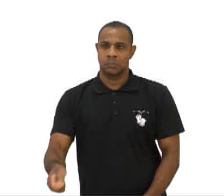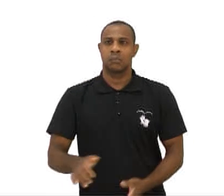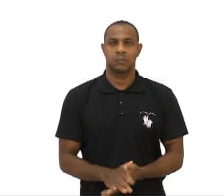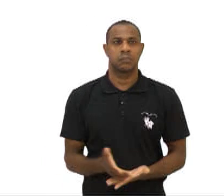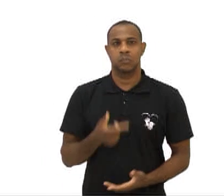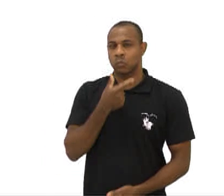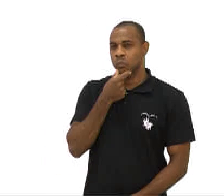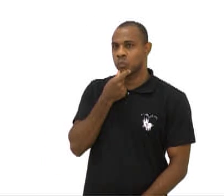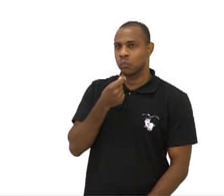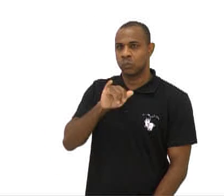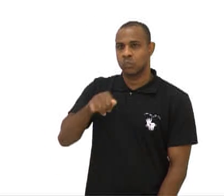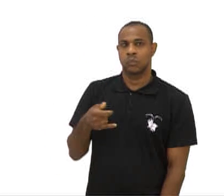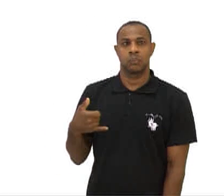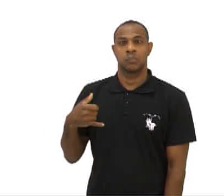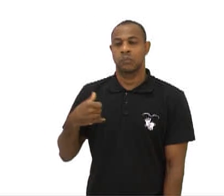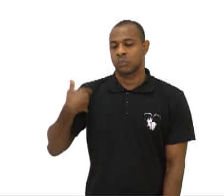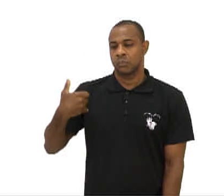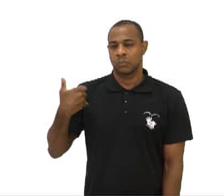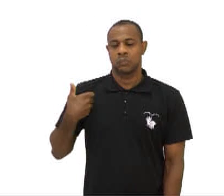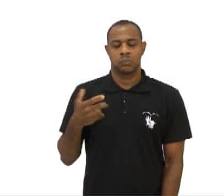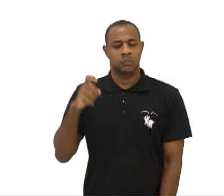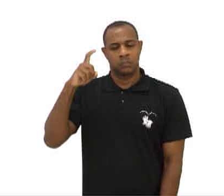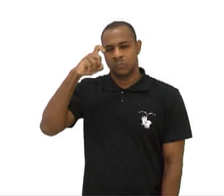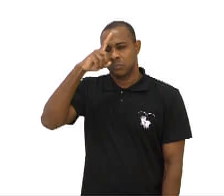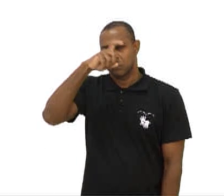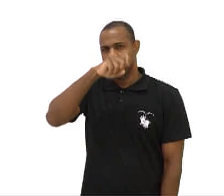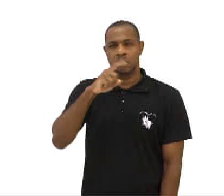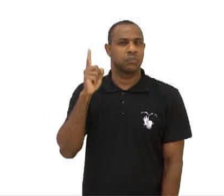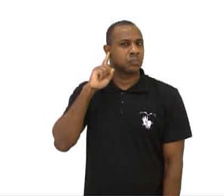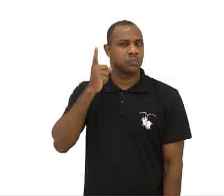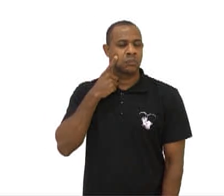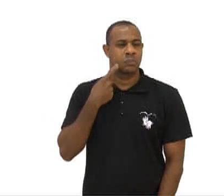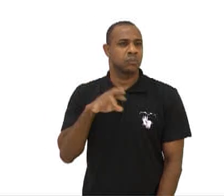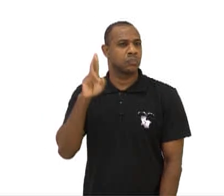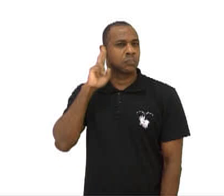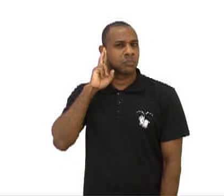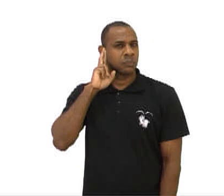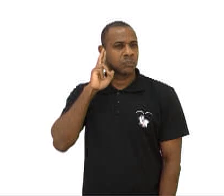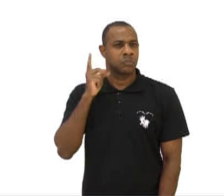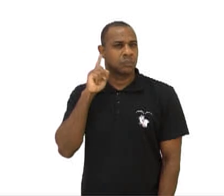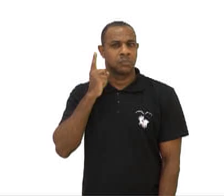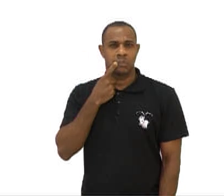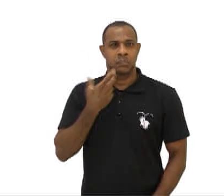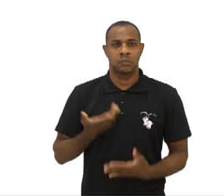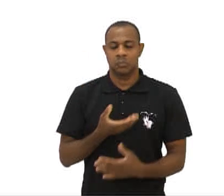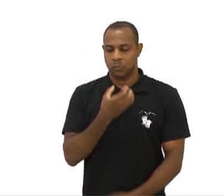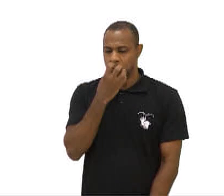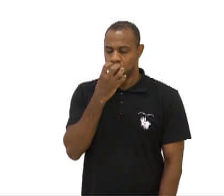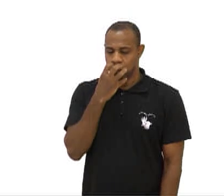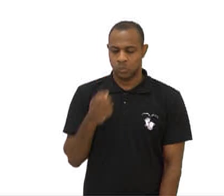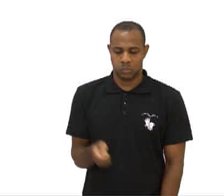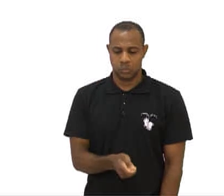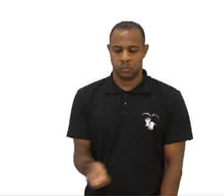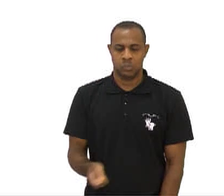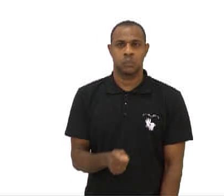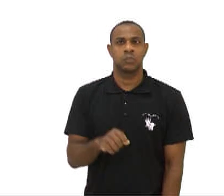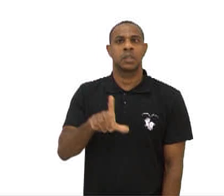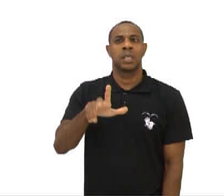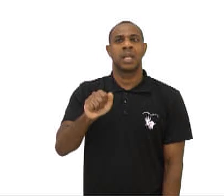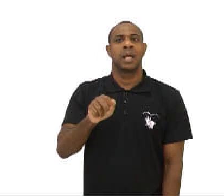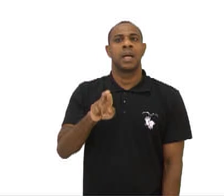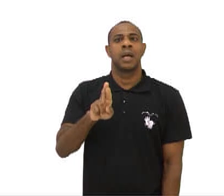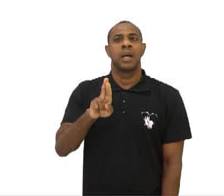um menino de 11 anos com dificuldades de audição. O cão de James é o labrador